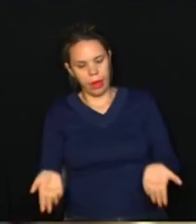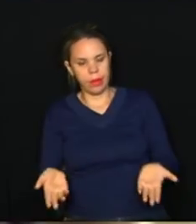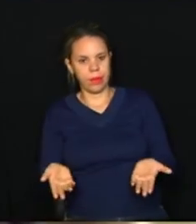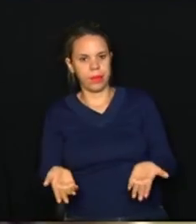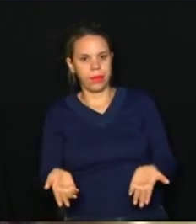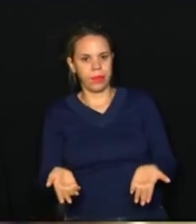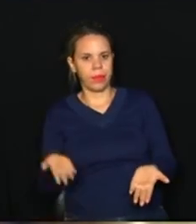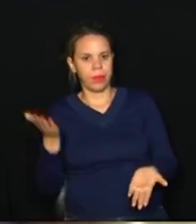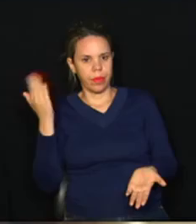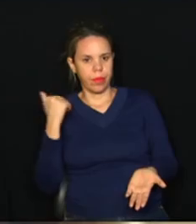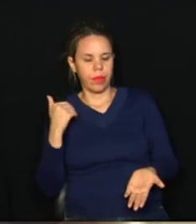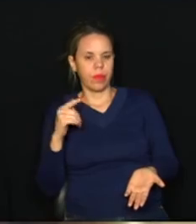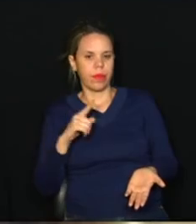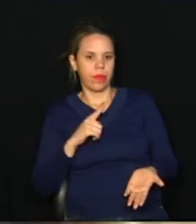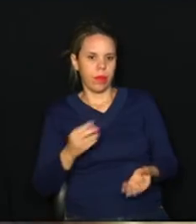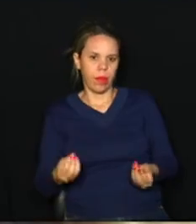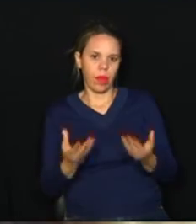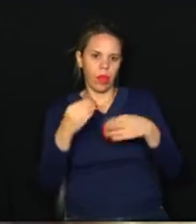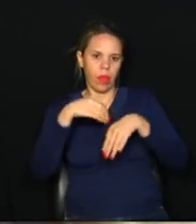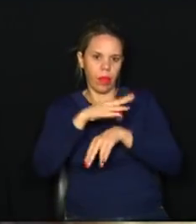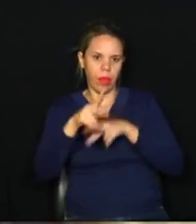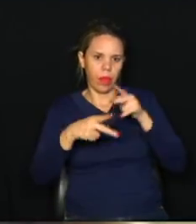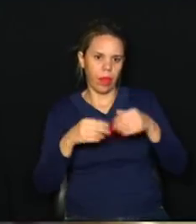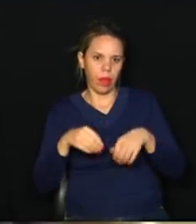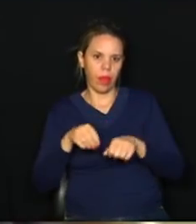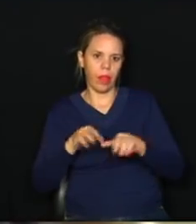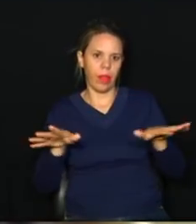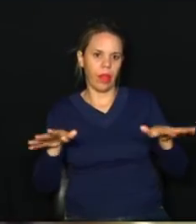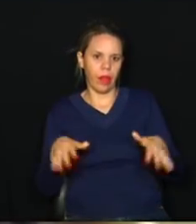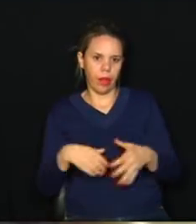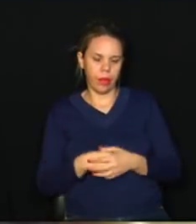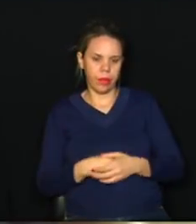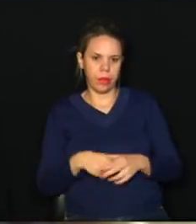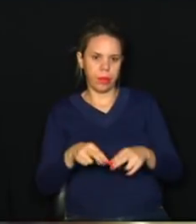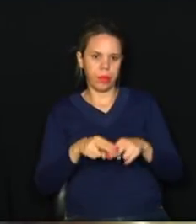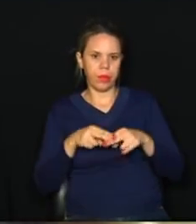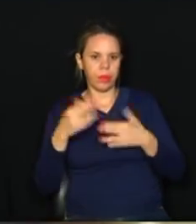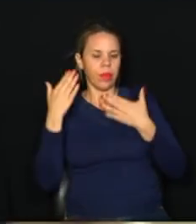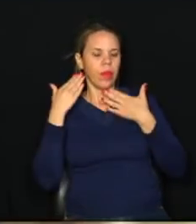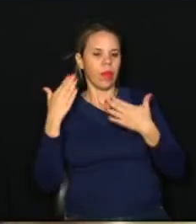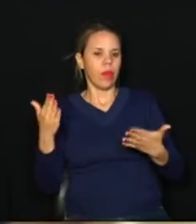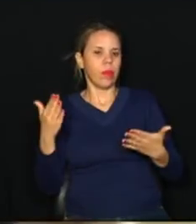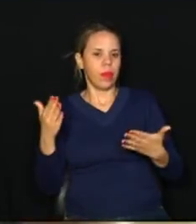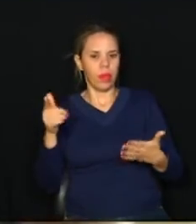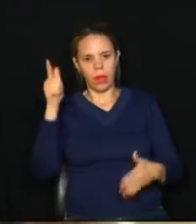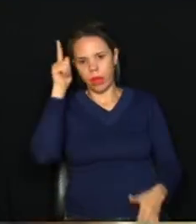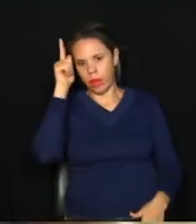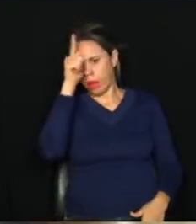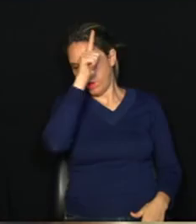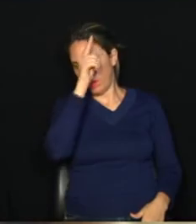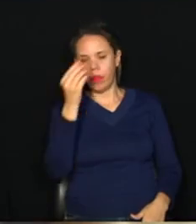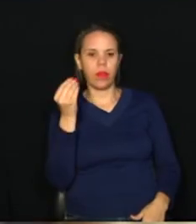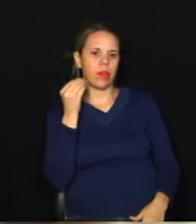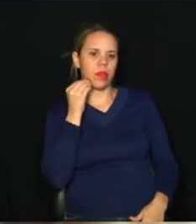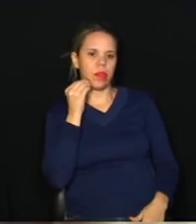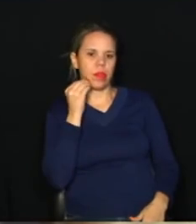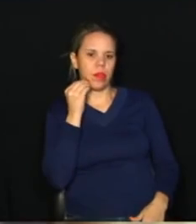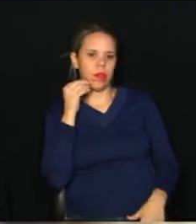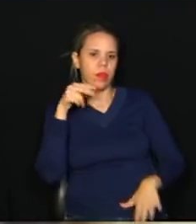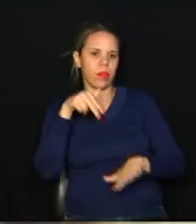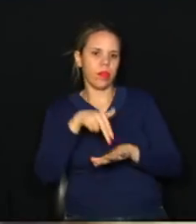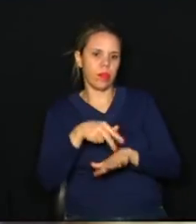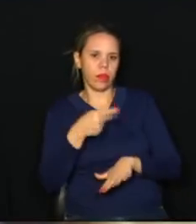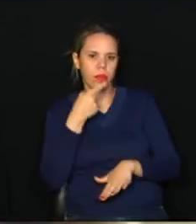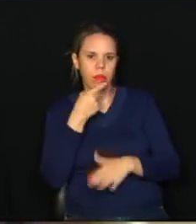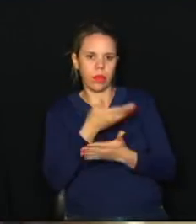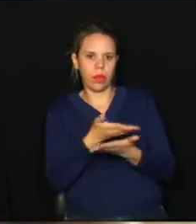quem tem o conhecimento levar o conhecimento à frente. E por isso eu agradeço, Gustavo, o espaço para poder falar, para